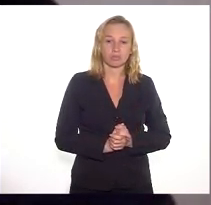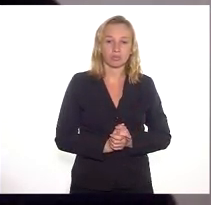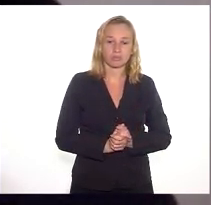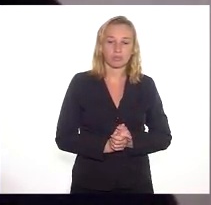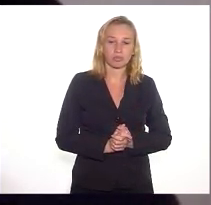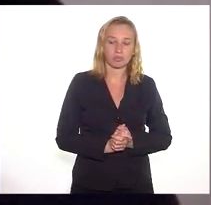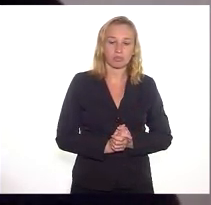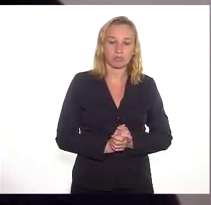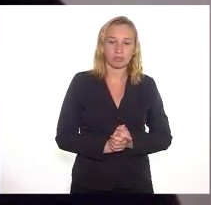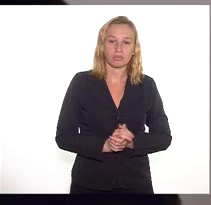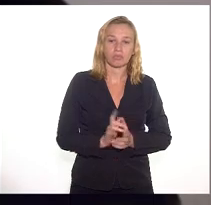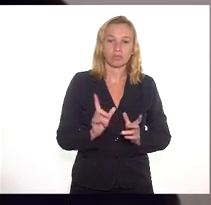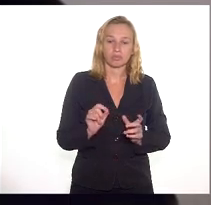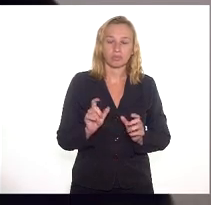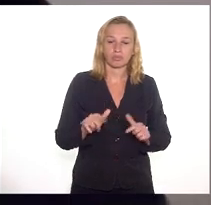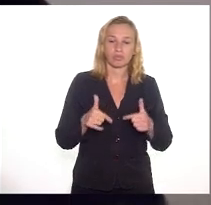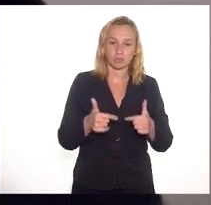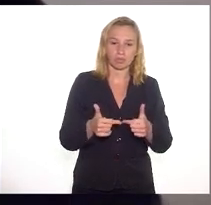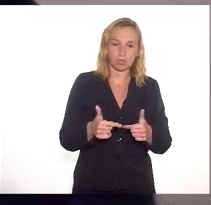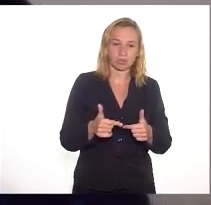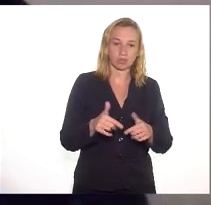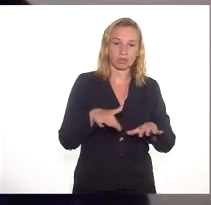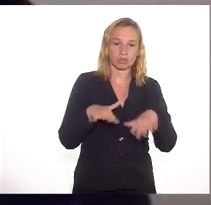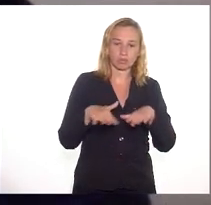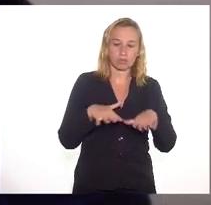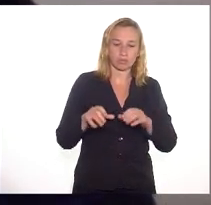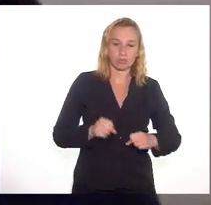ao que seriam essas ações desenvolvidas pelo poder